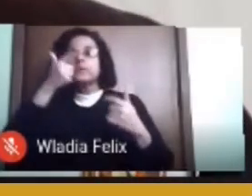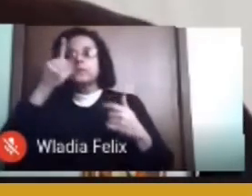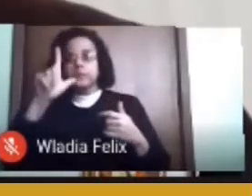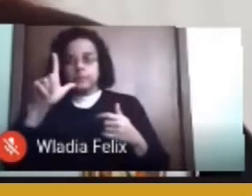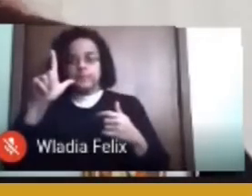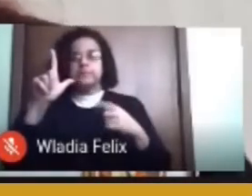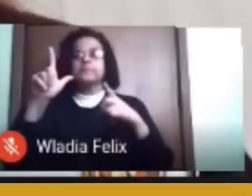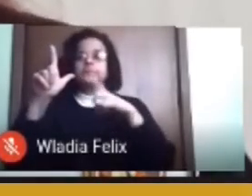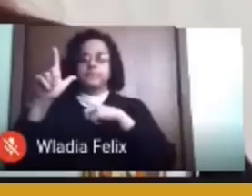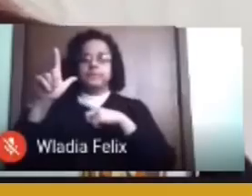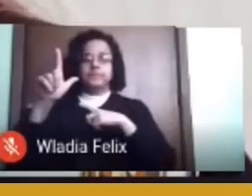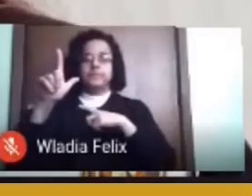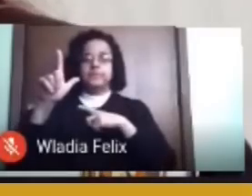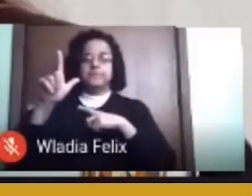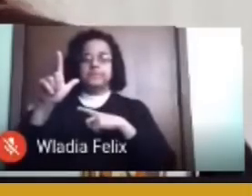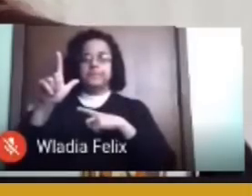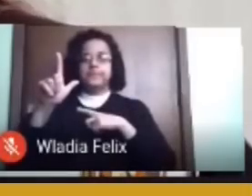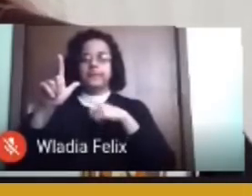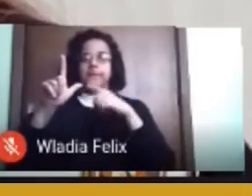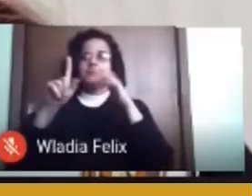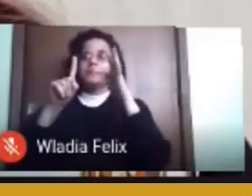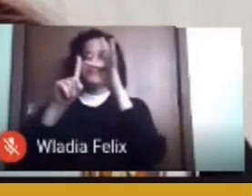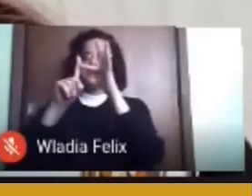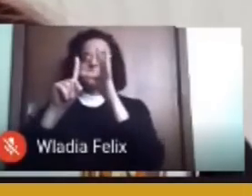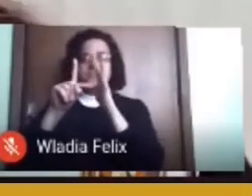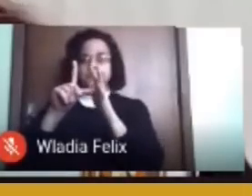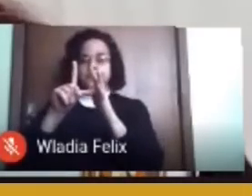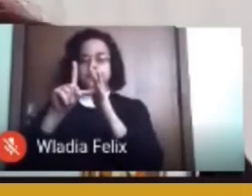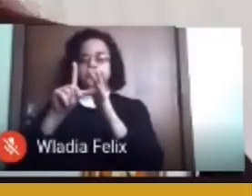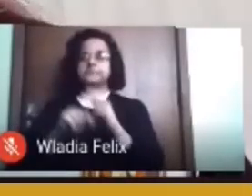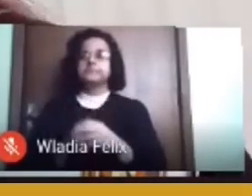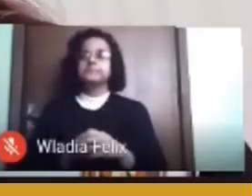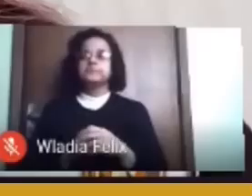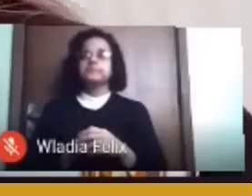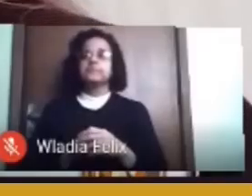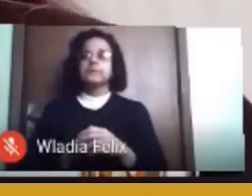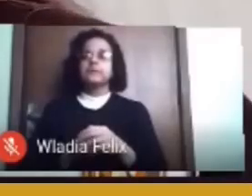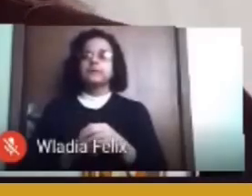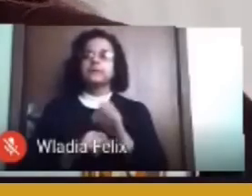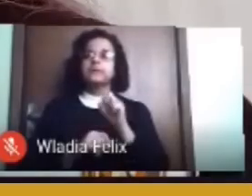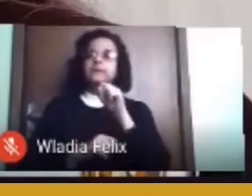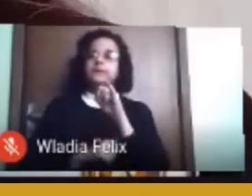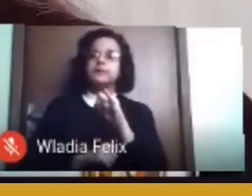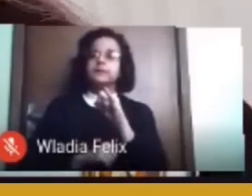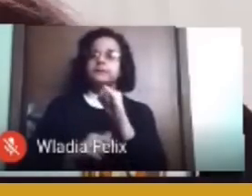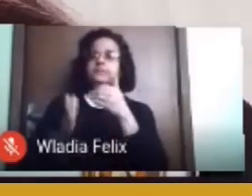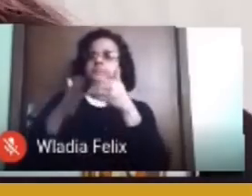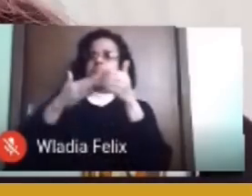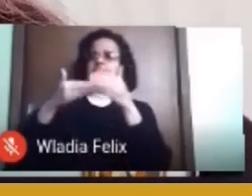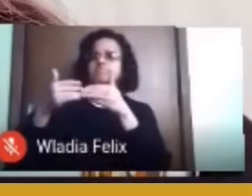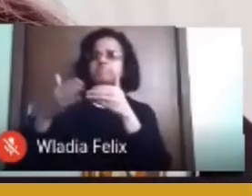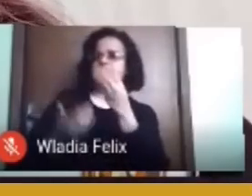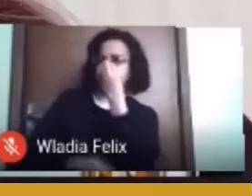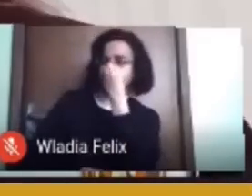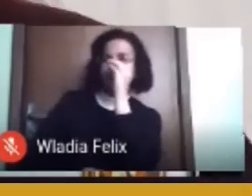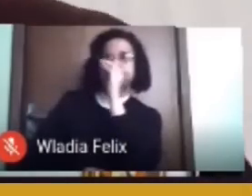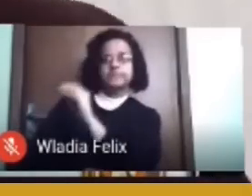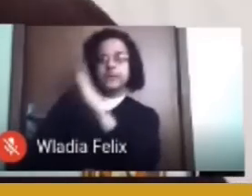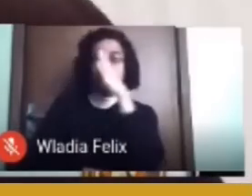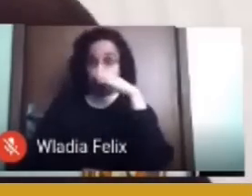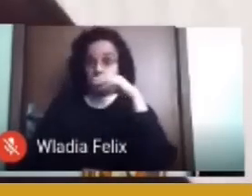A negligência no município de Araucária, no período de 2009 a 2018, ela atingiu